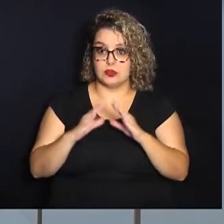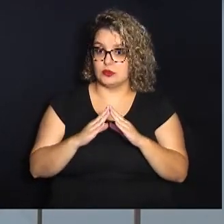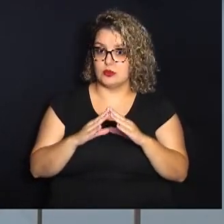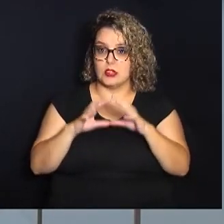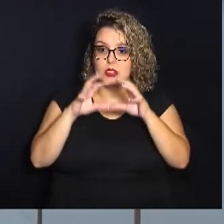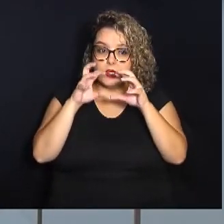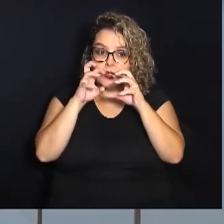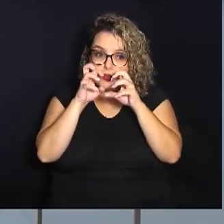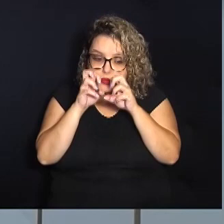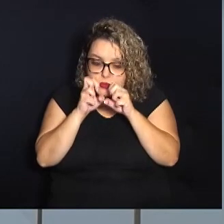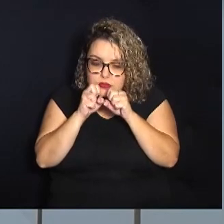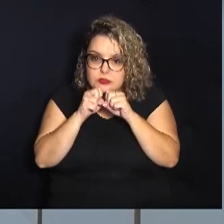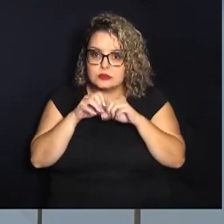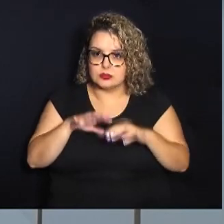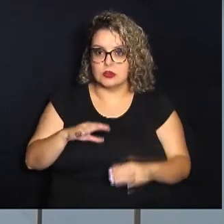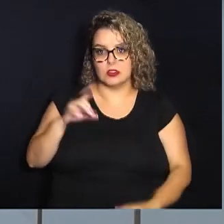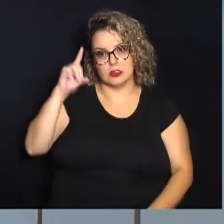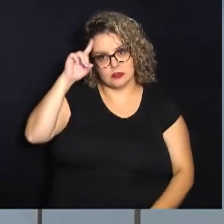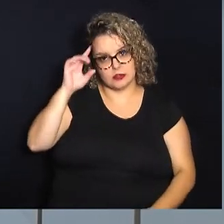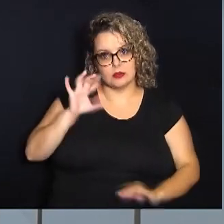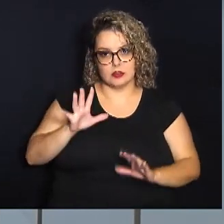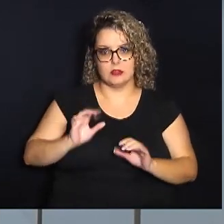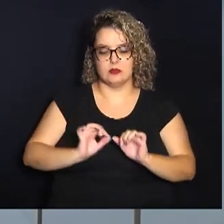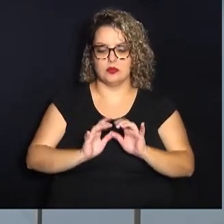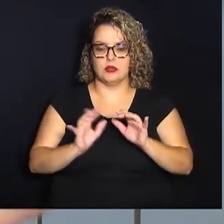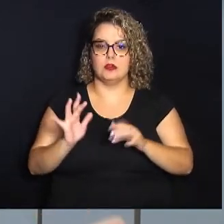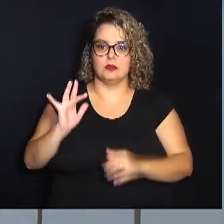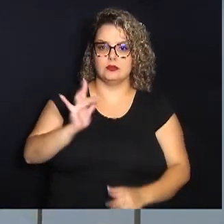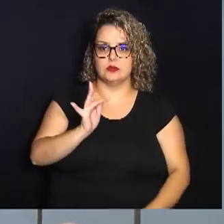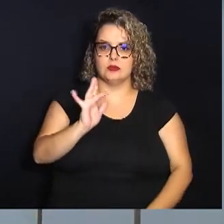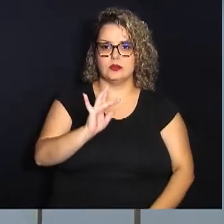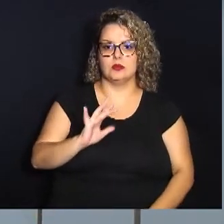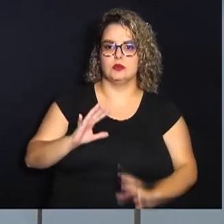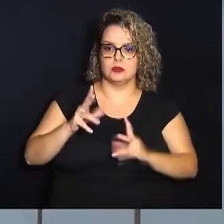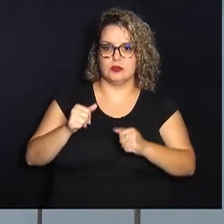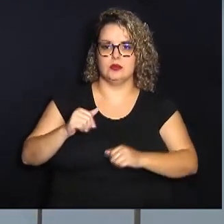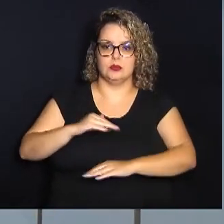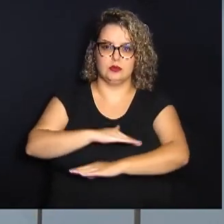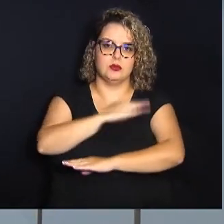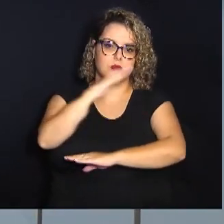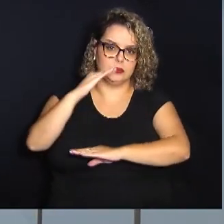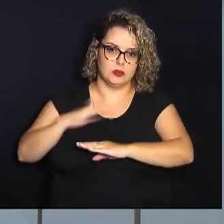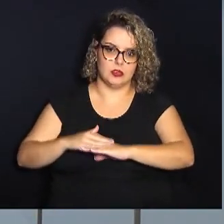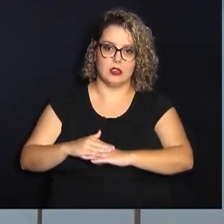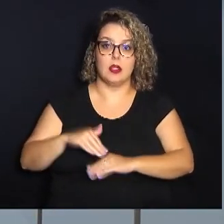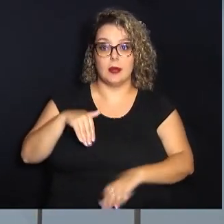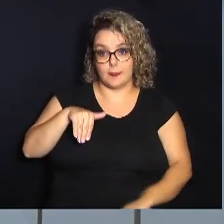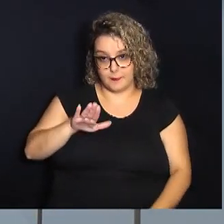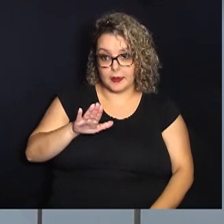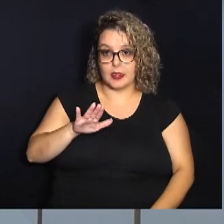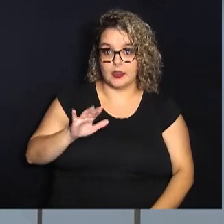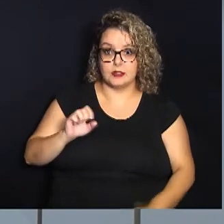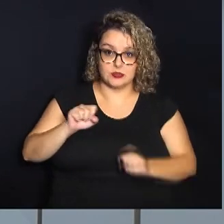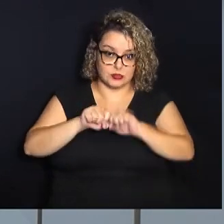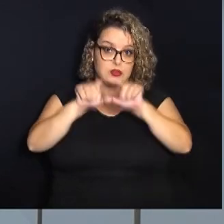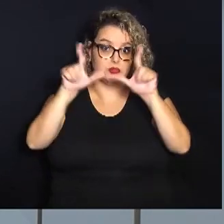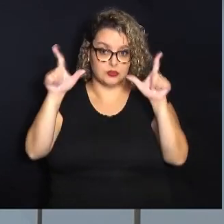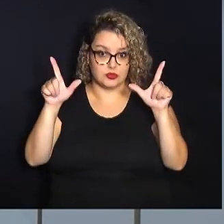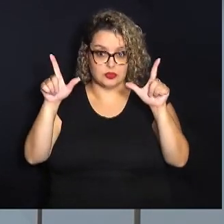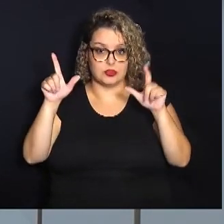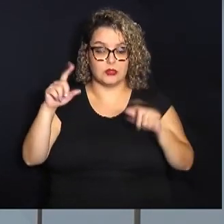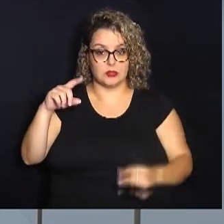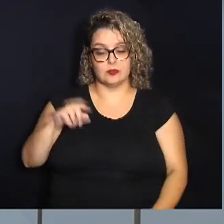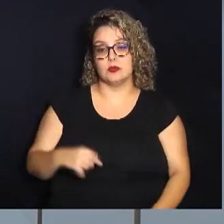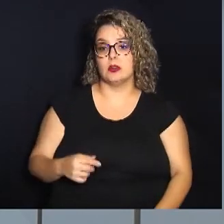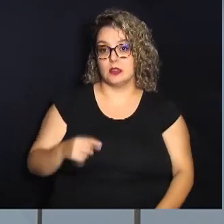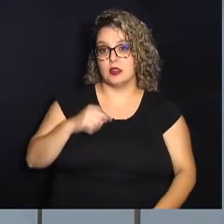escurinho, ele vai estar lá durante o dia e vai sair para picar a gente aí durante todo o dia, né? Ele atua mais durante o dia, isso é interessante, que as pessoas têm